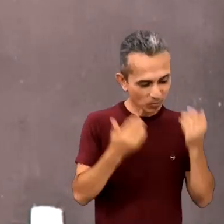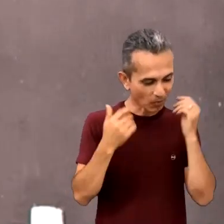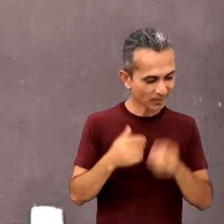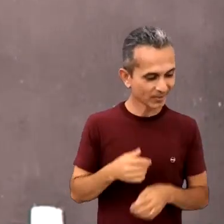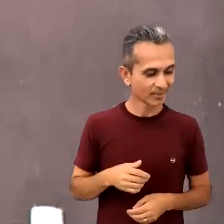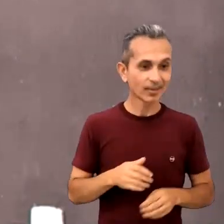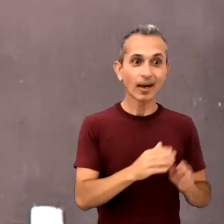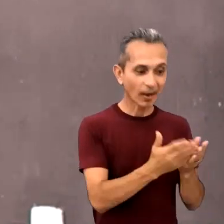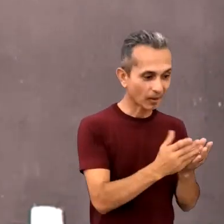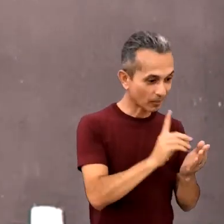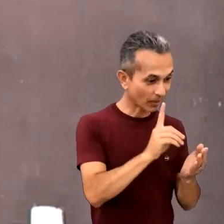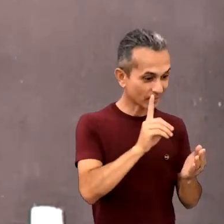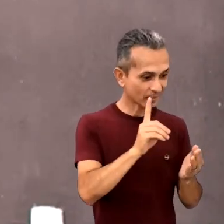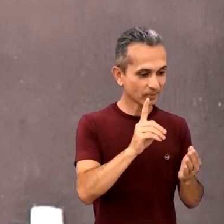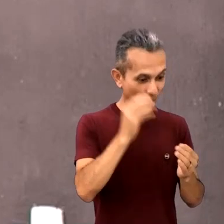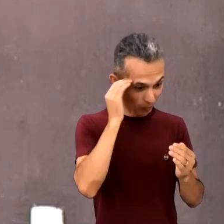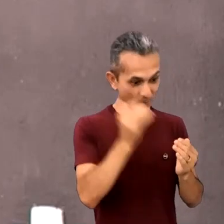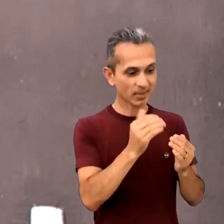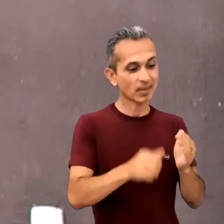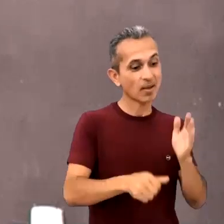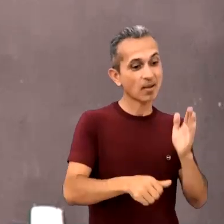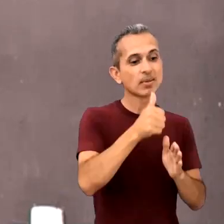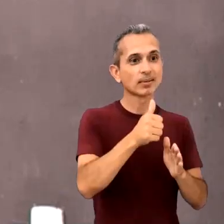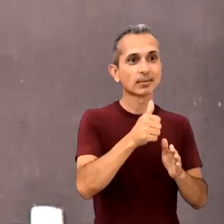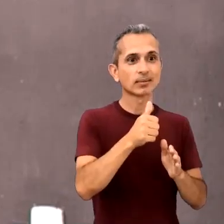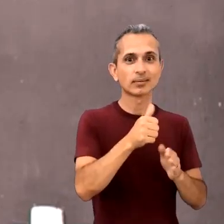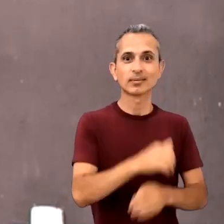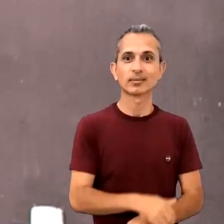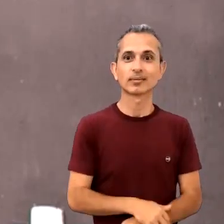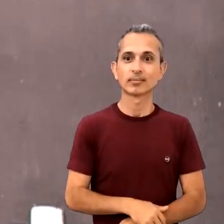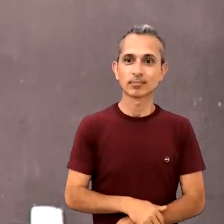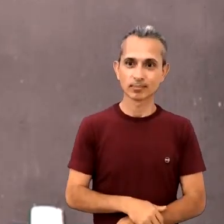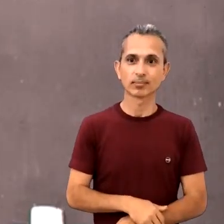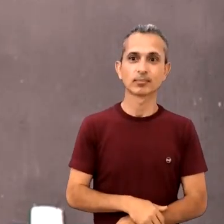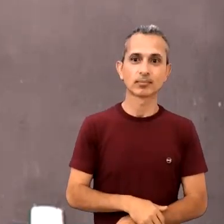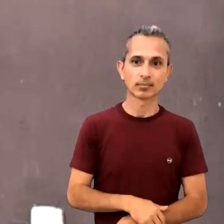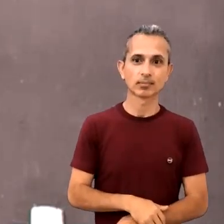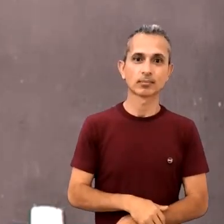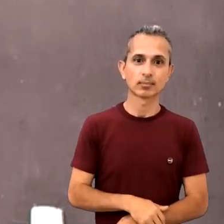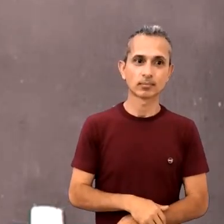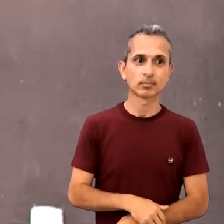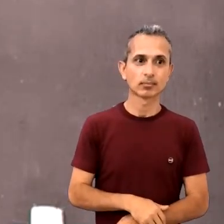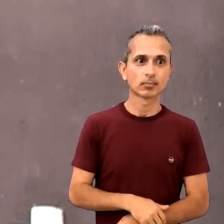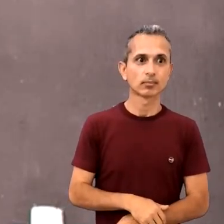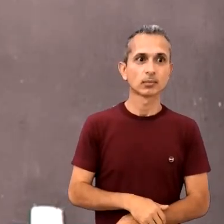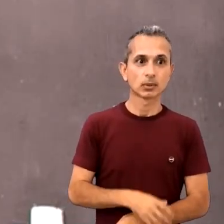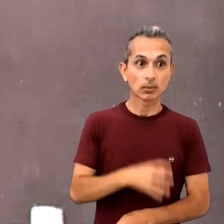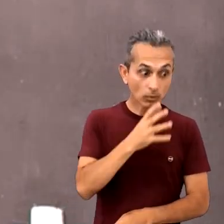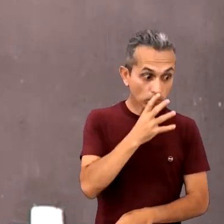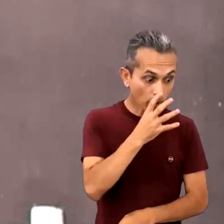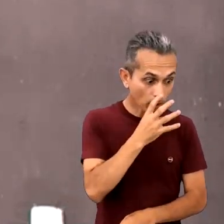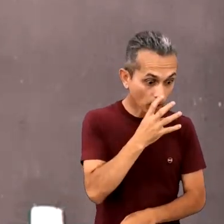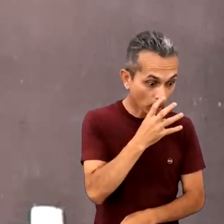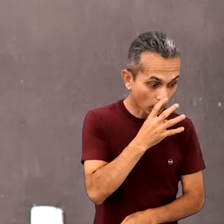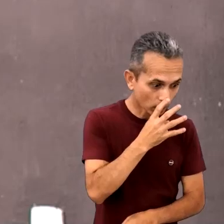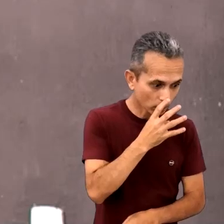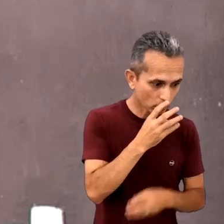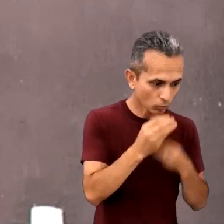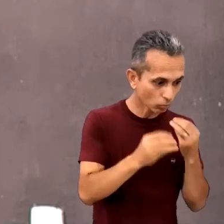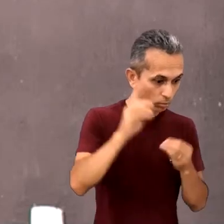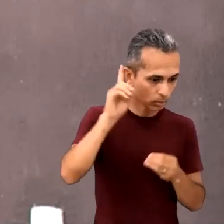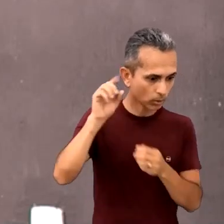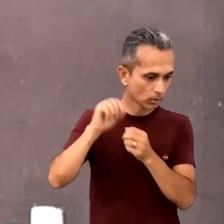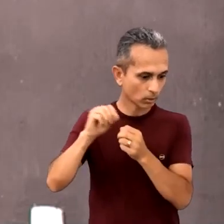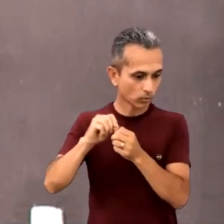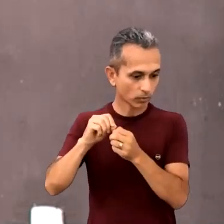Vai! Meu irmão, foi impressionante como Deus reverteu. E isso ficou uma lição